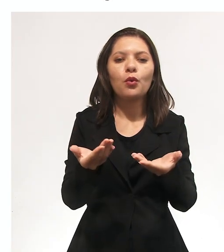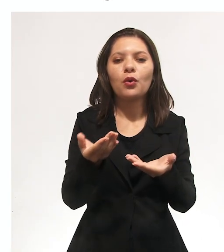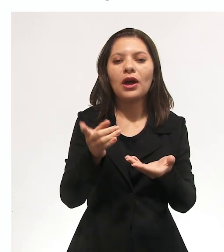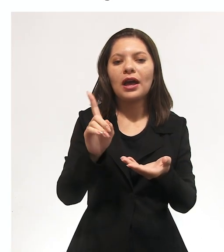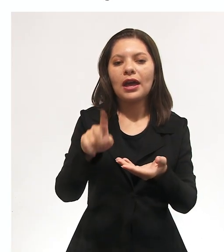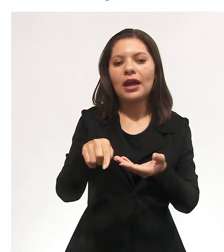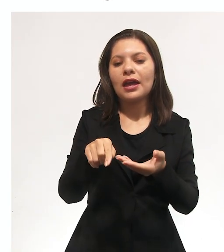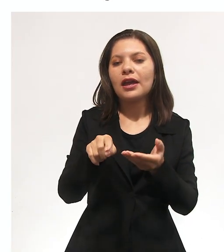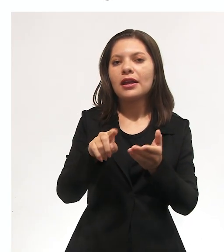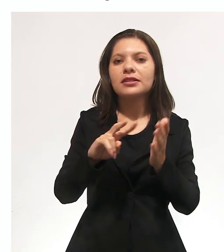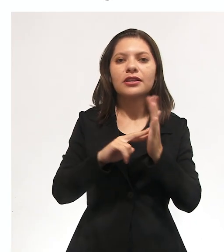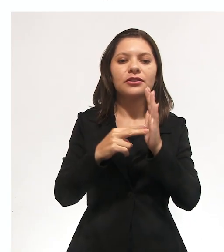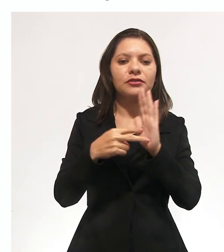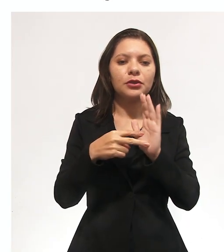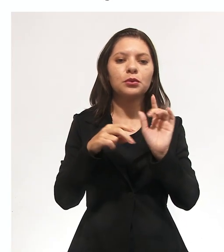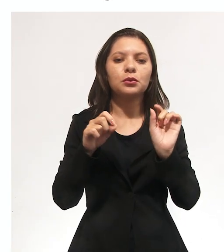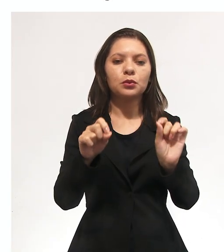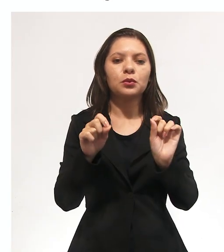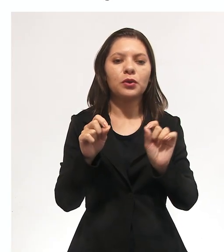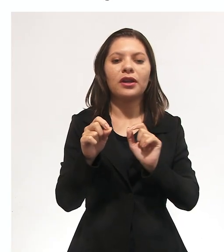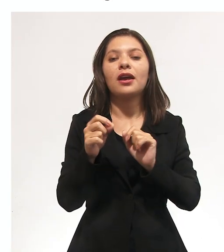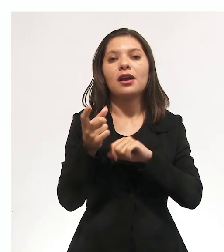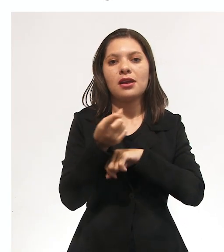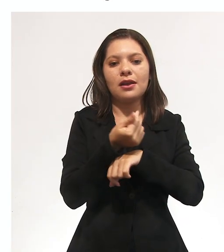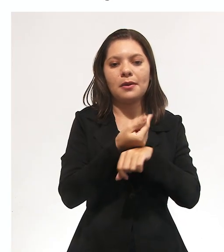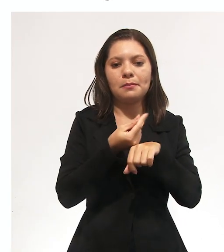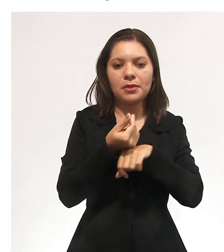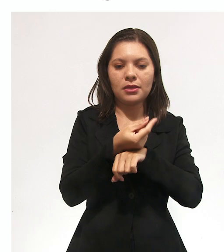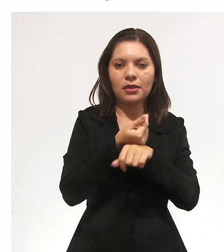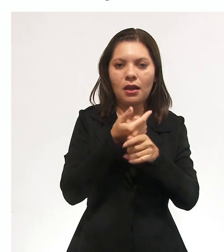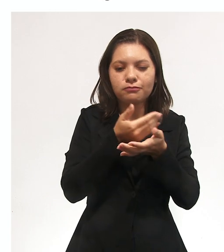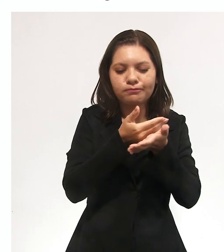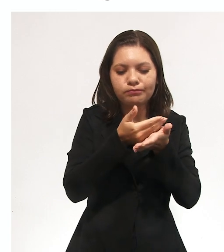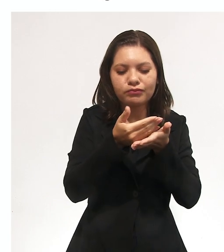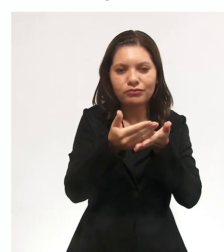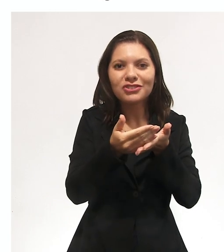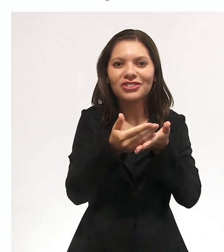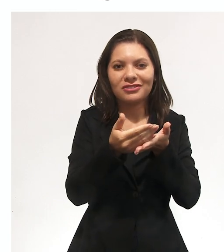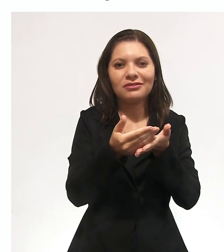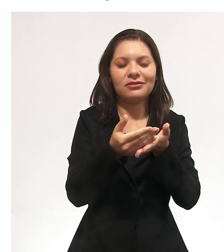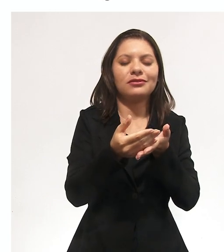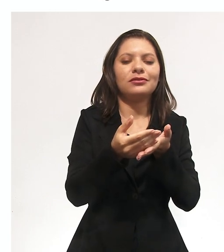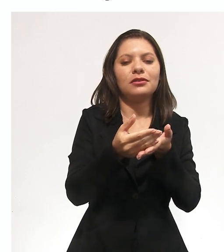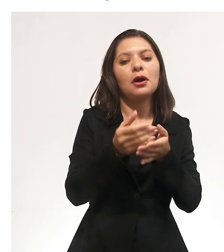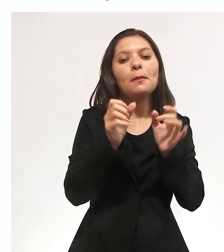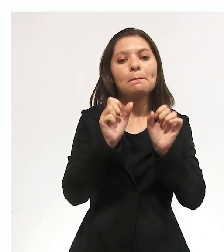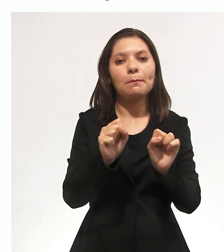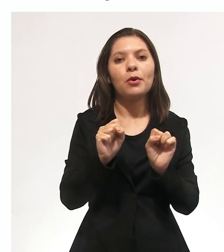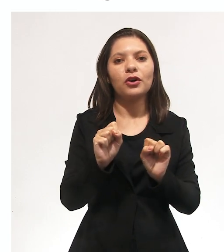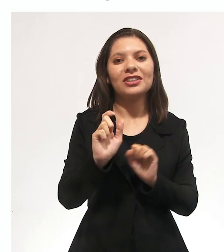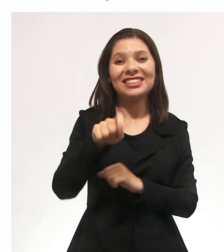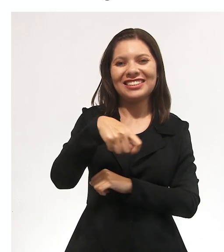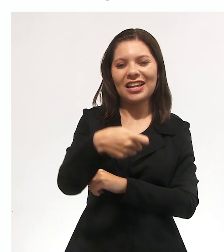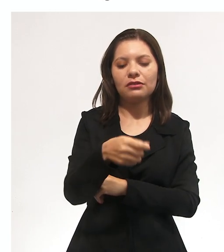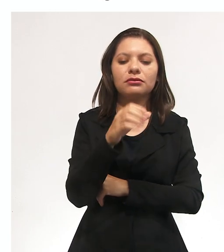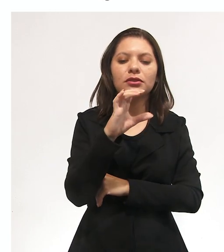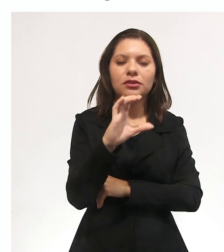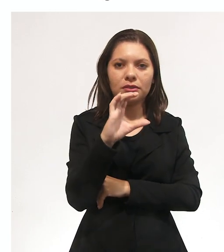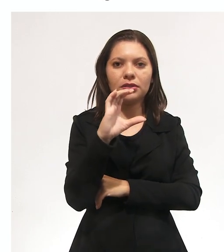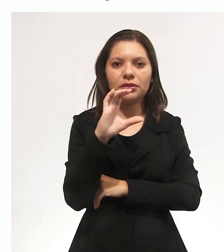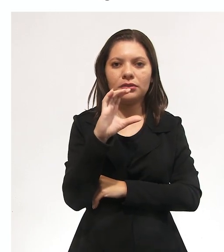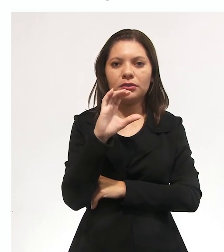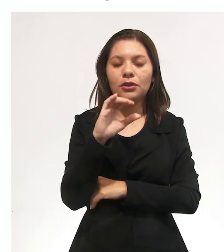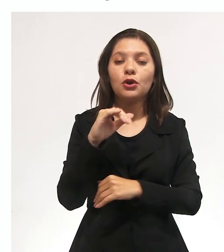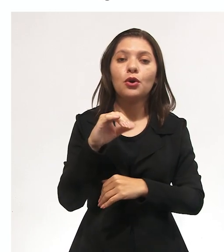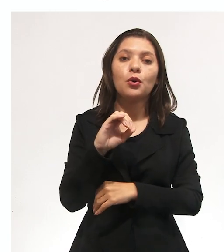emprestado. Esse valor presente, ele é representado ou pelo C ou pelo